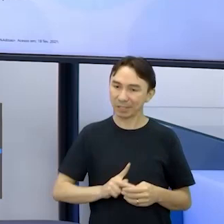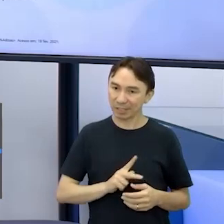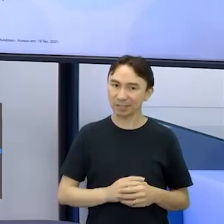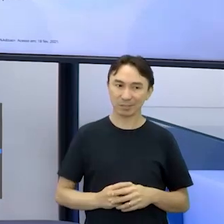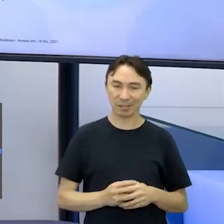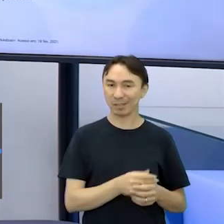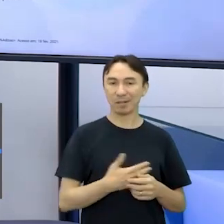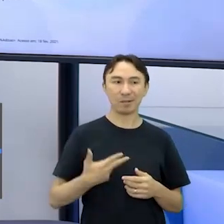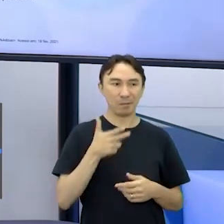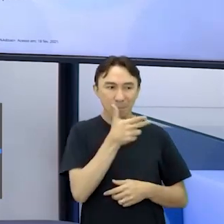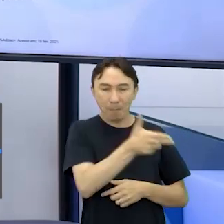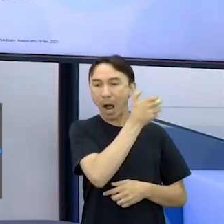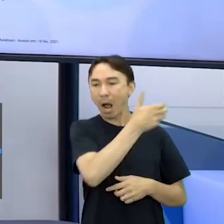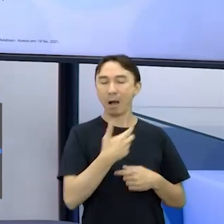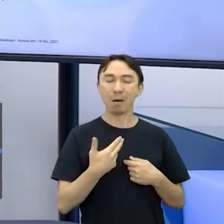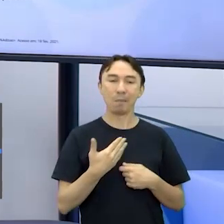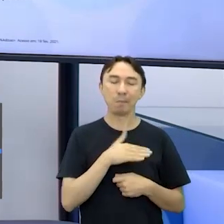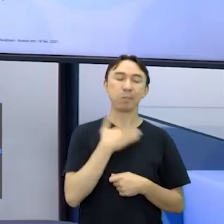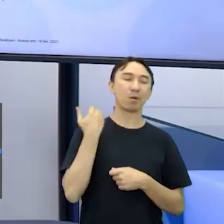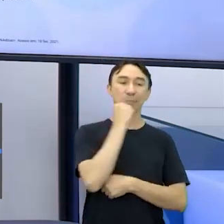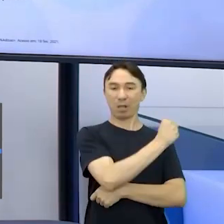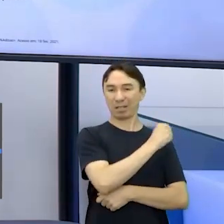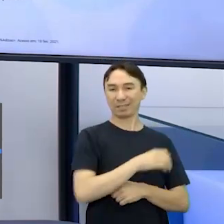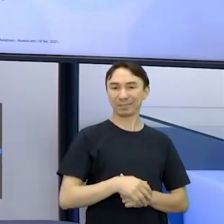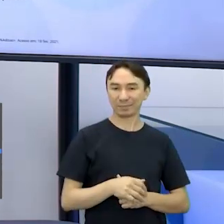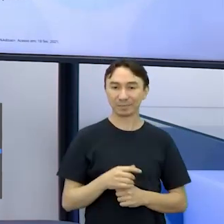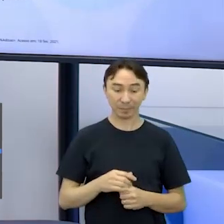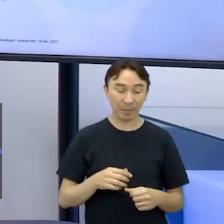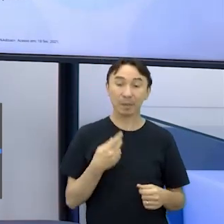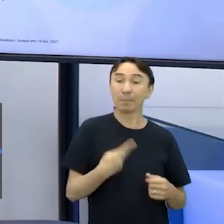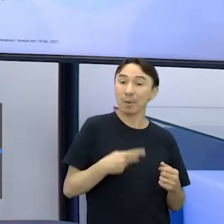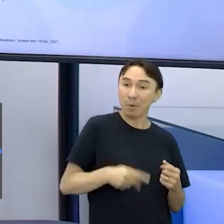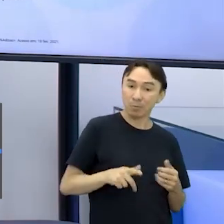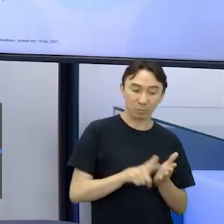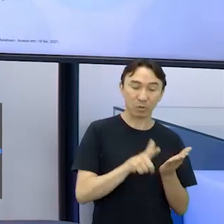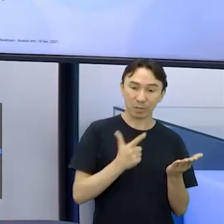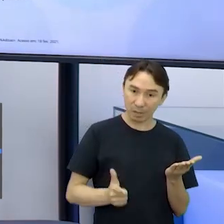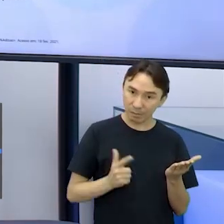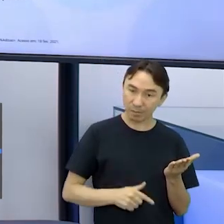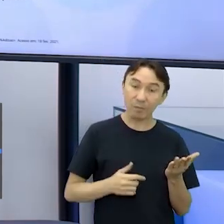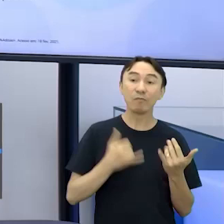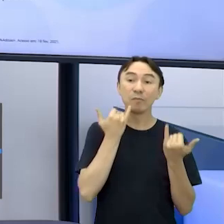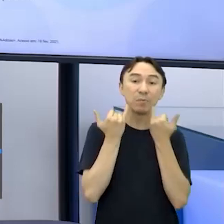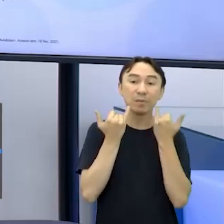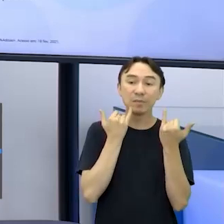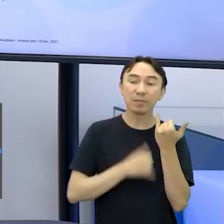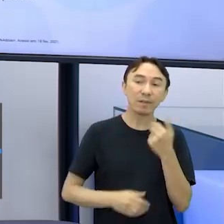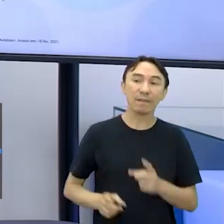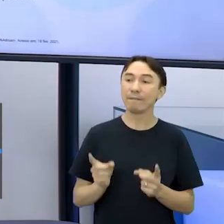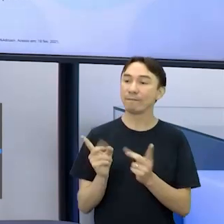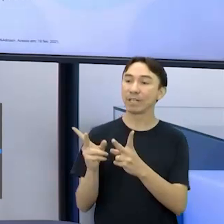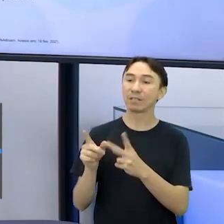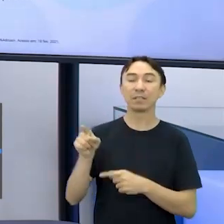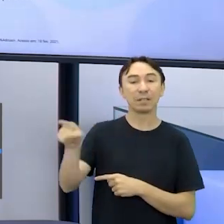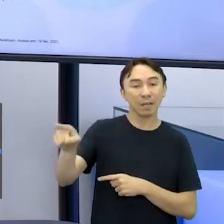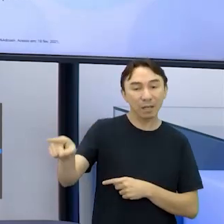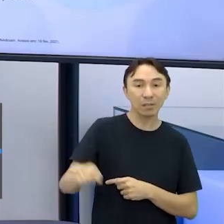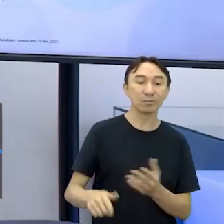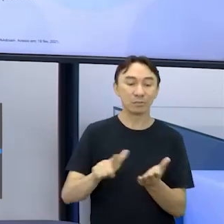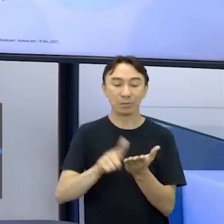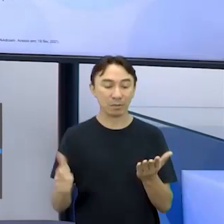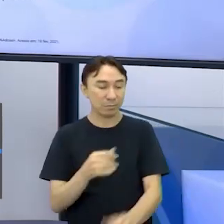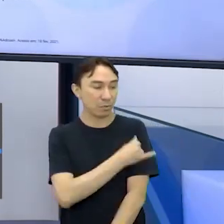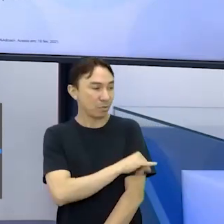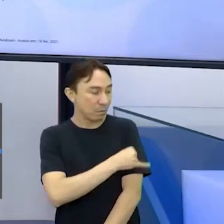minha agência, o meu jornal, ele vende o texto, vende a informação para o Jornal do Rio de Janeiro. E o Jornal